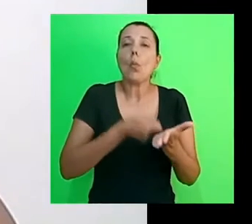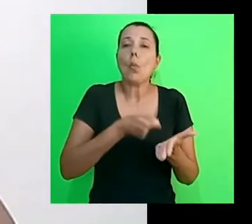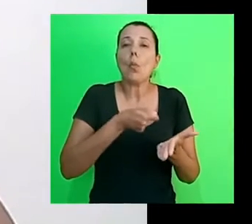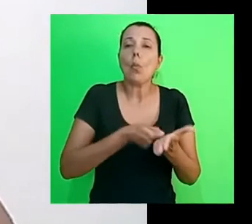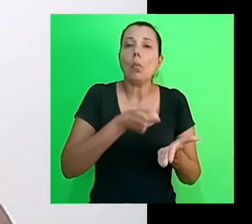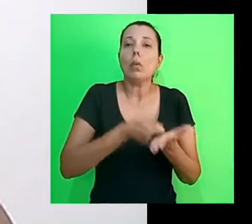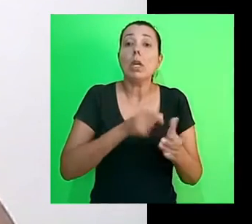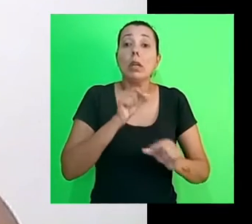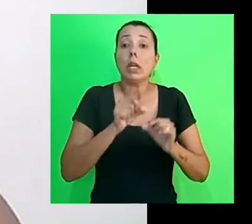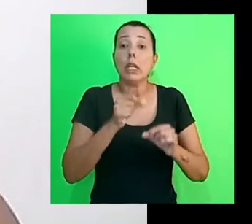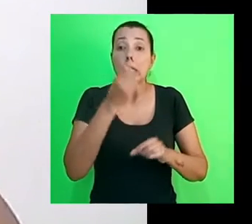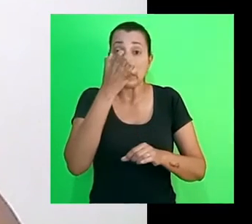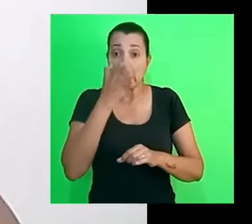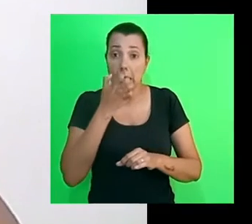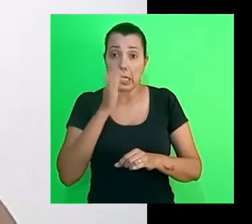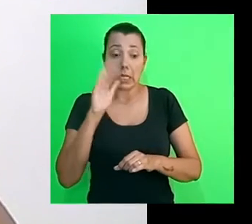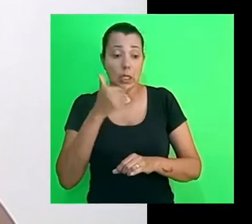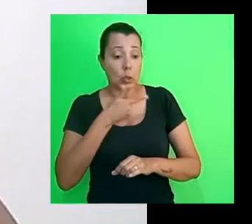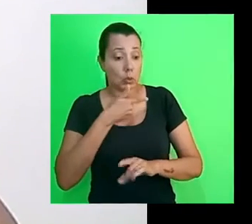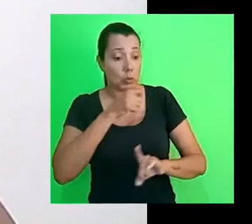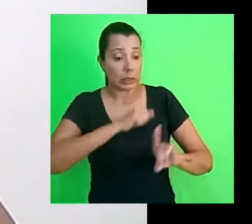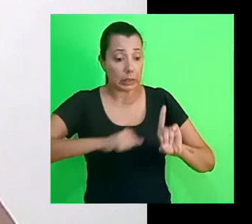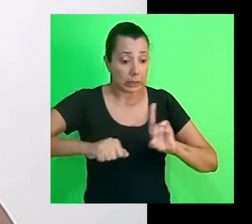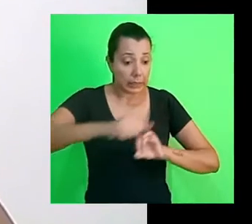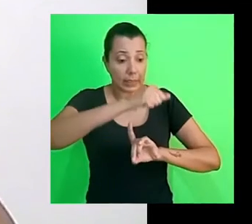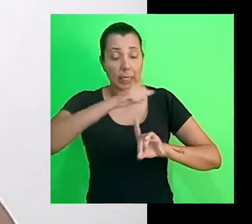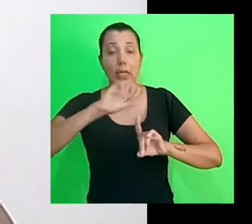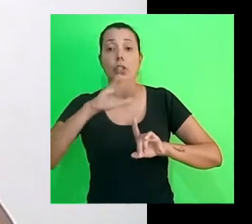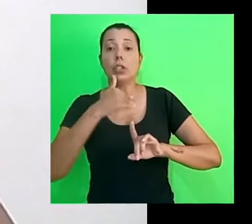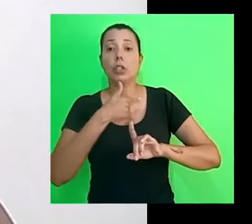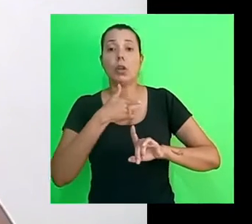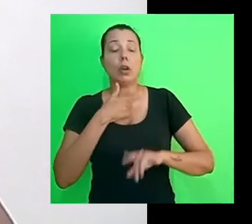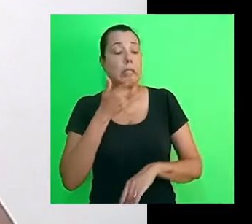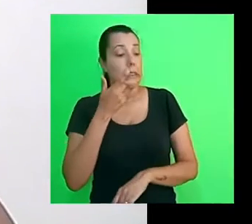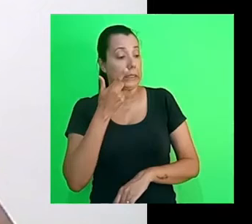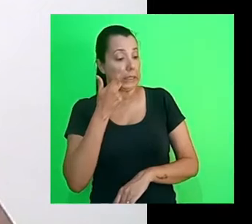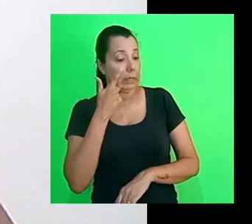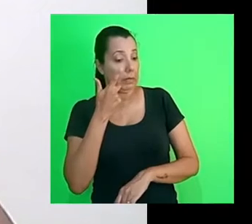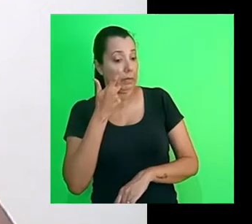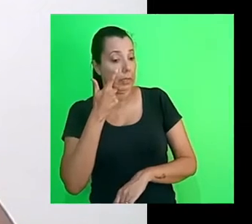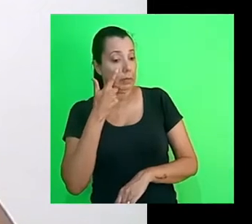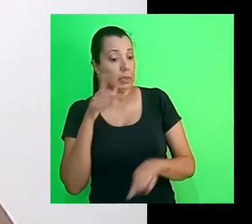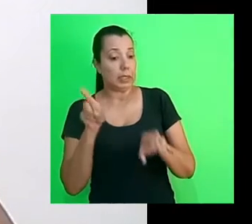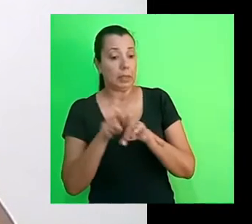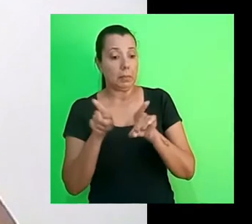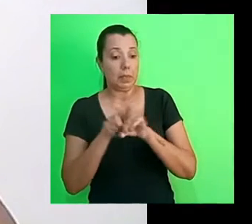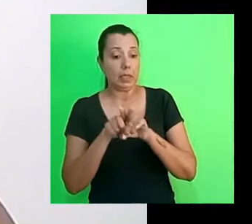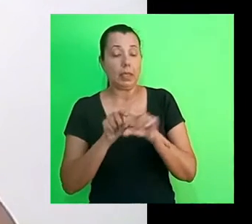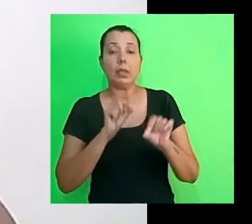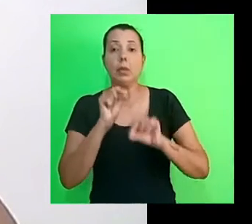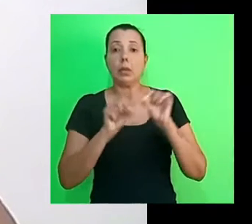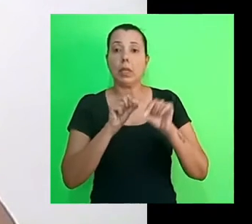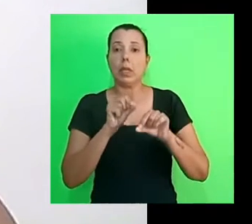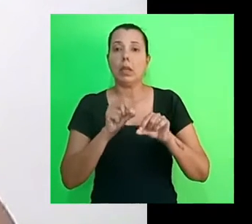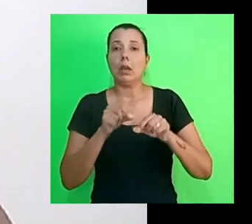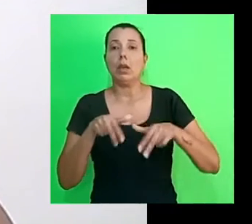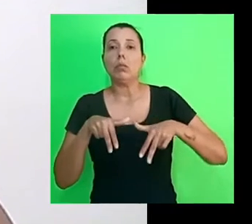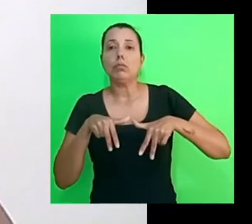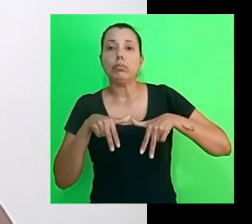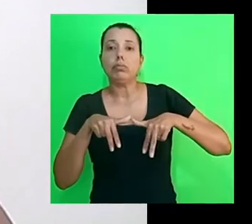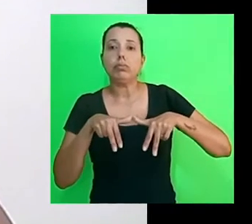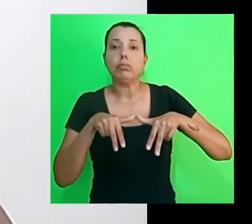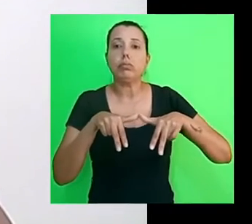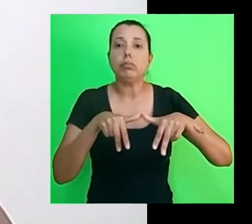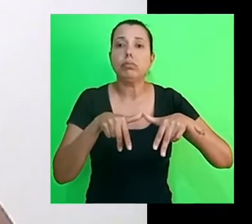oportunidade, no período que a professora Ogami foi secretária da Mulher, de estar próxima a ela naquele período. E eu me lembro